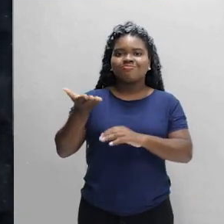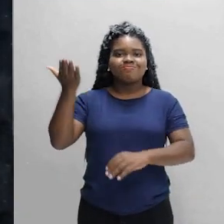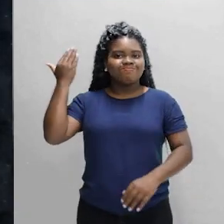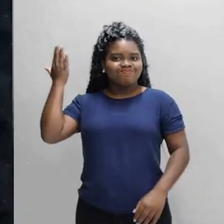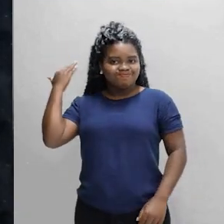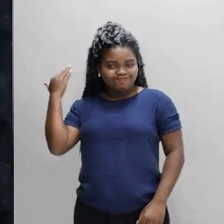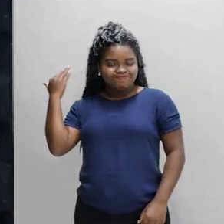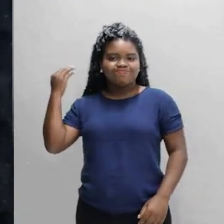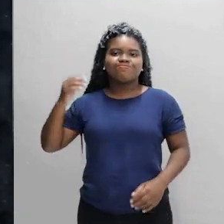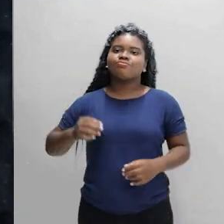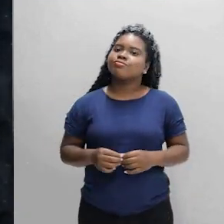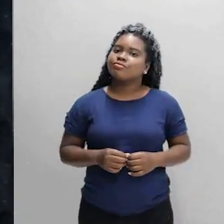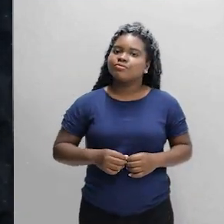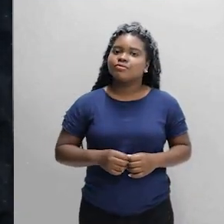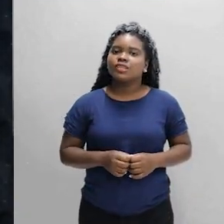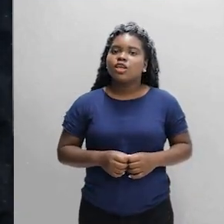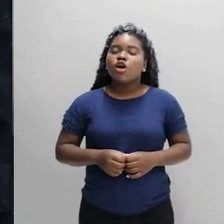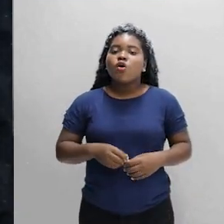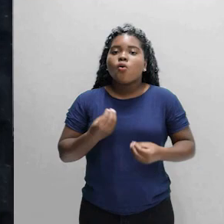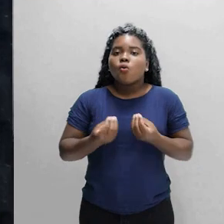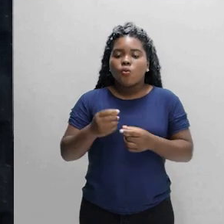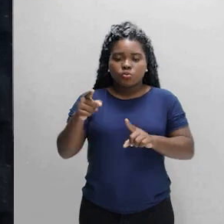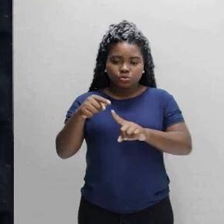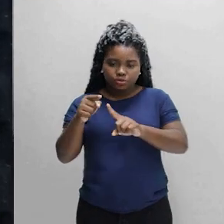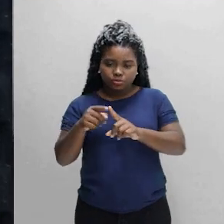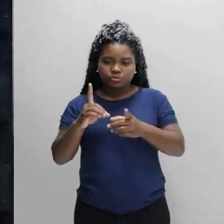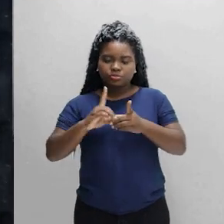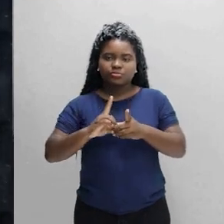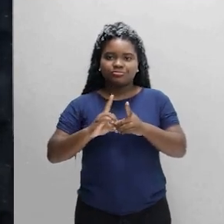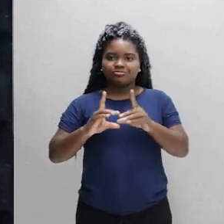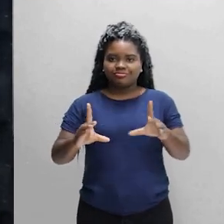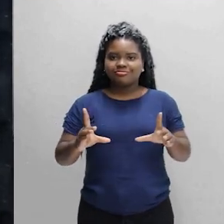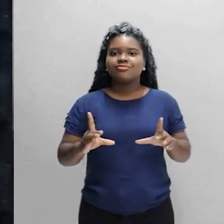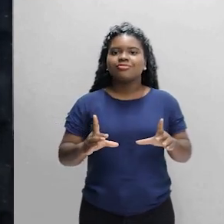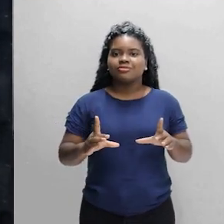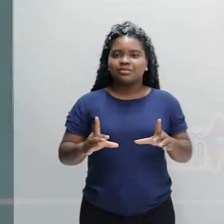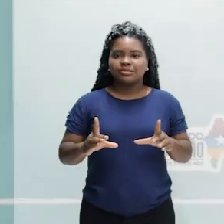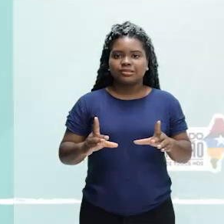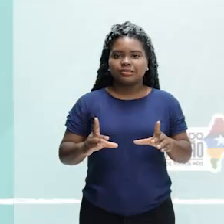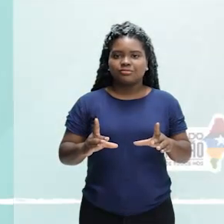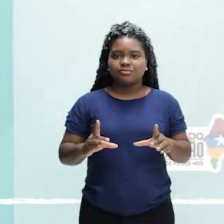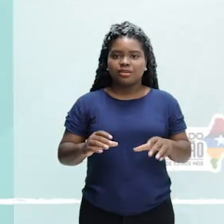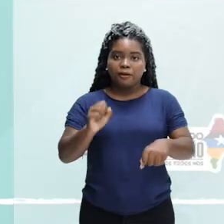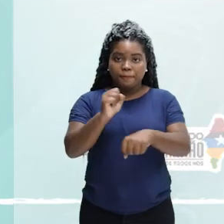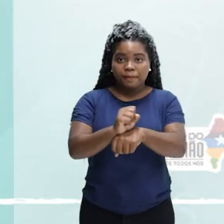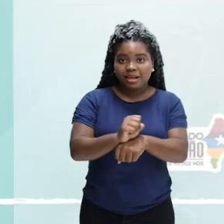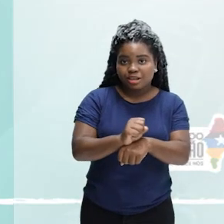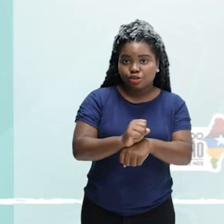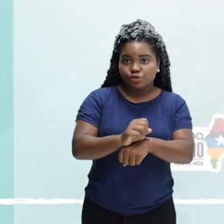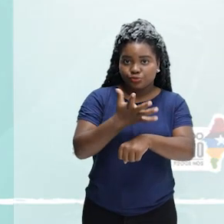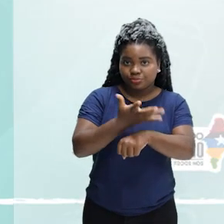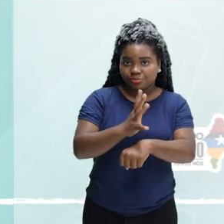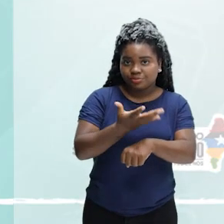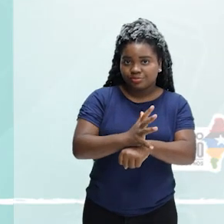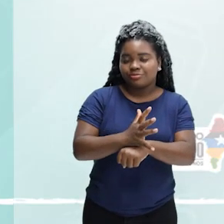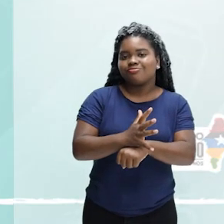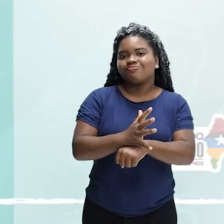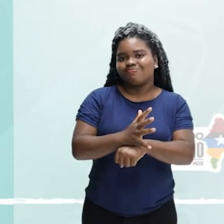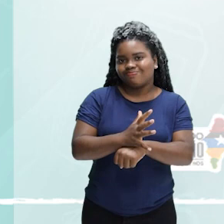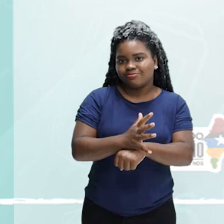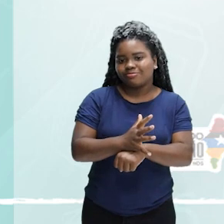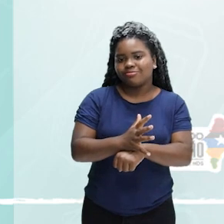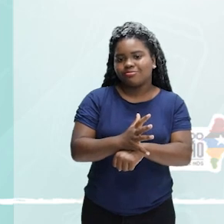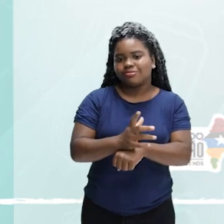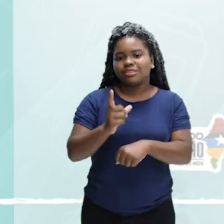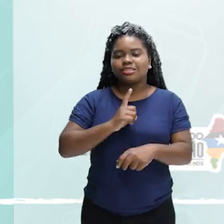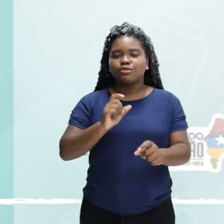esse modelo de democracia se tornou impraticável, é necessário reformular. E nessa reformulação, você tem a ideia de